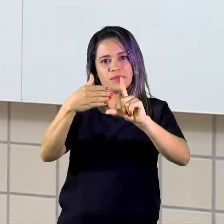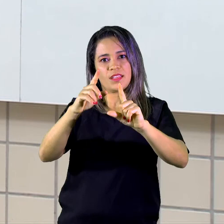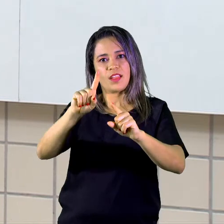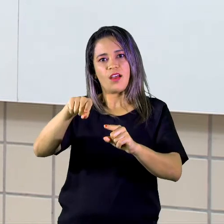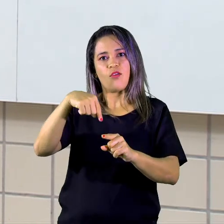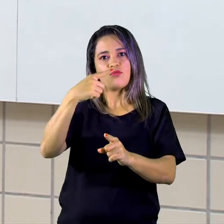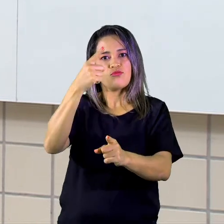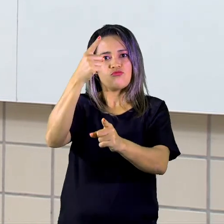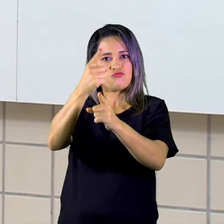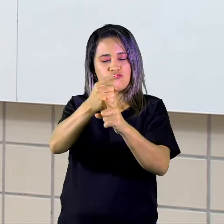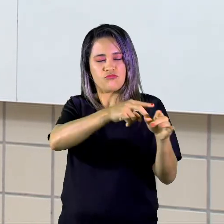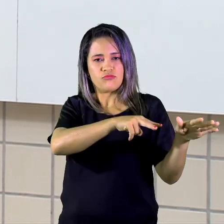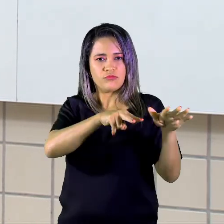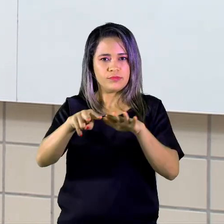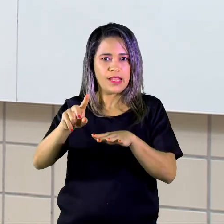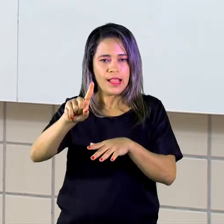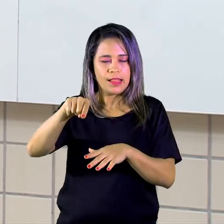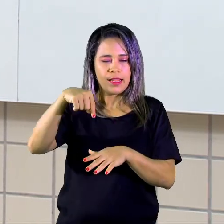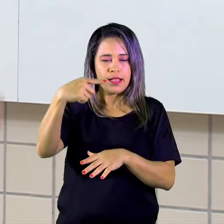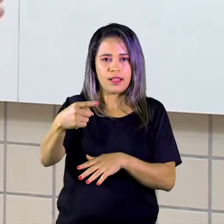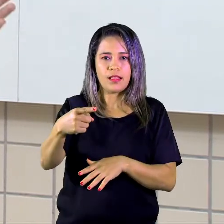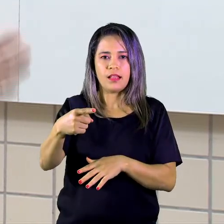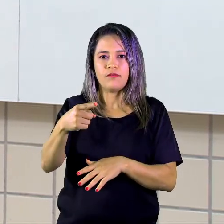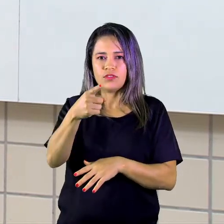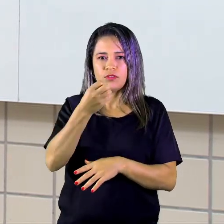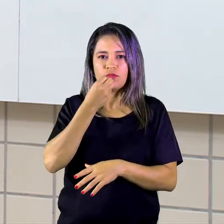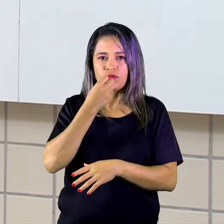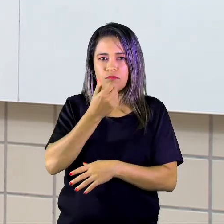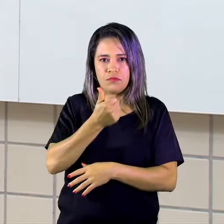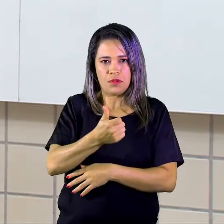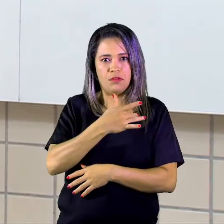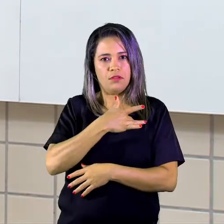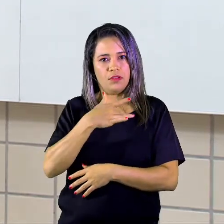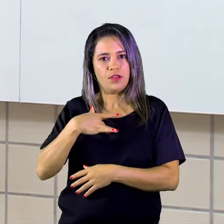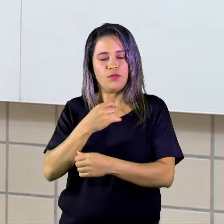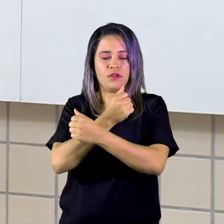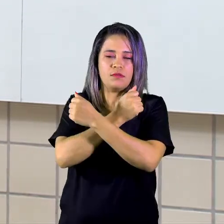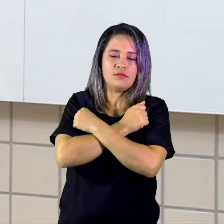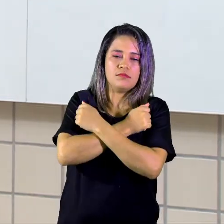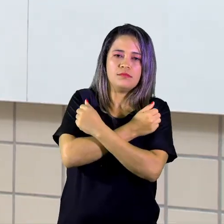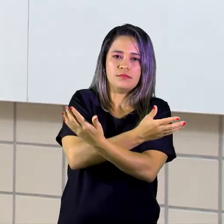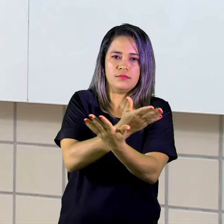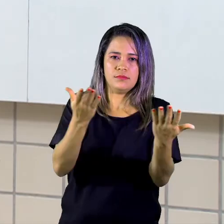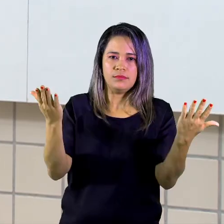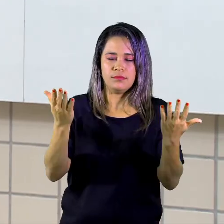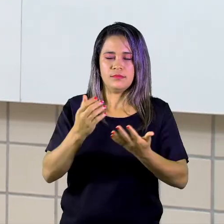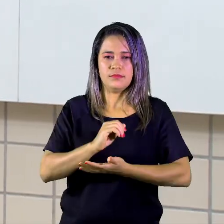a semana que vem. Até lá, fiquem todos bem e um abraço a todos.